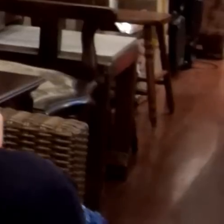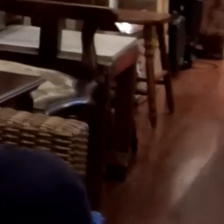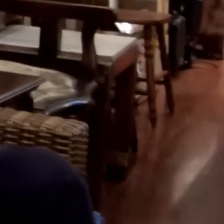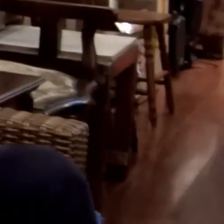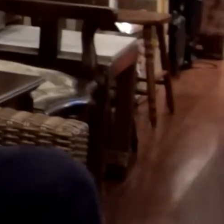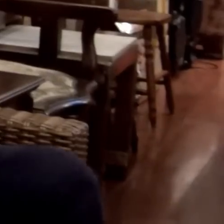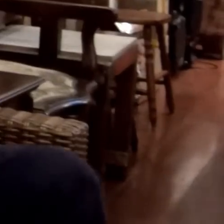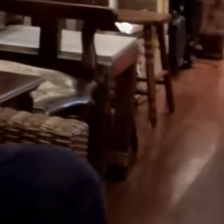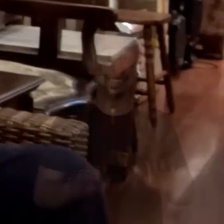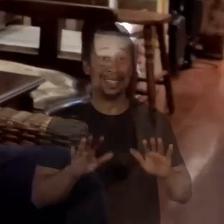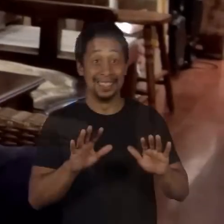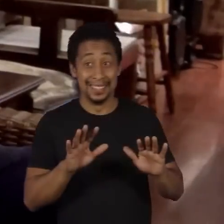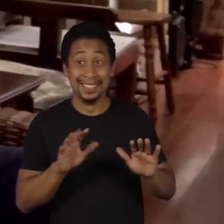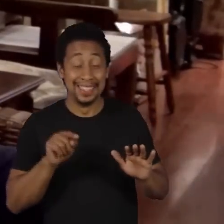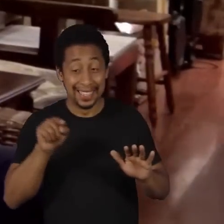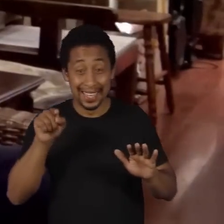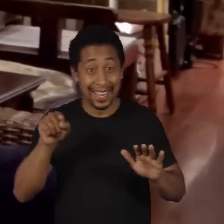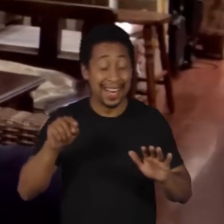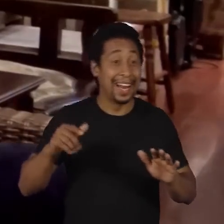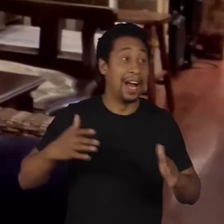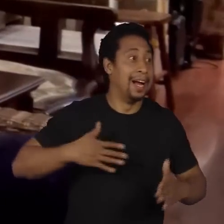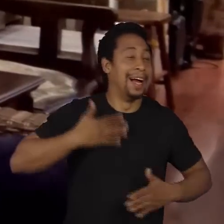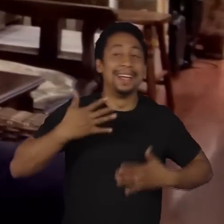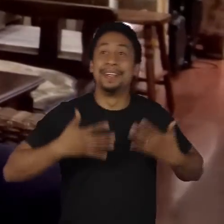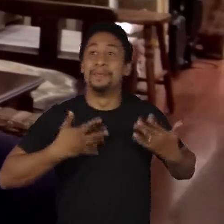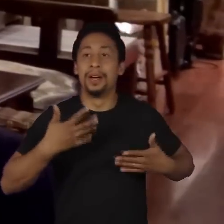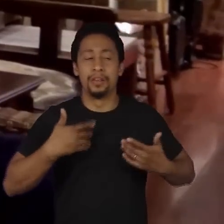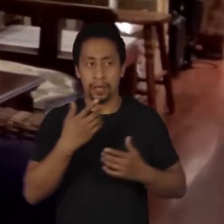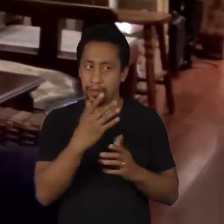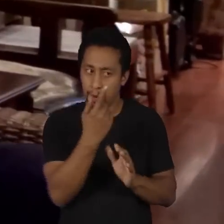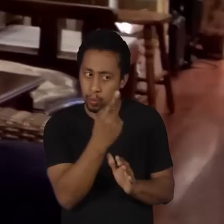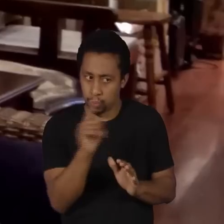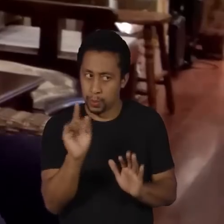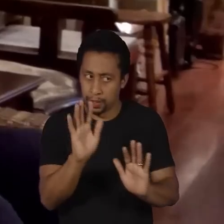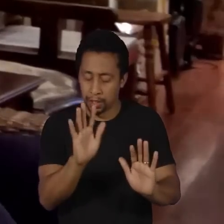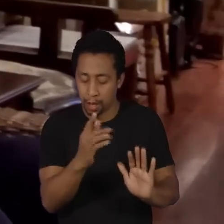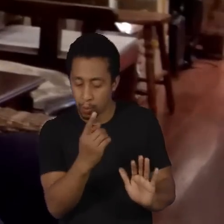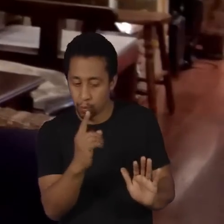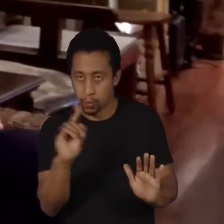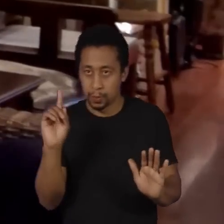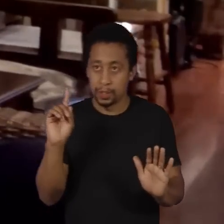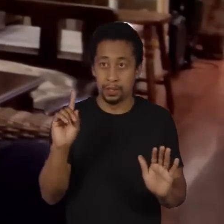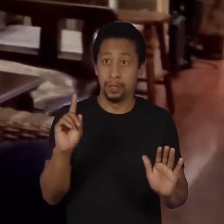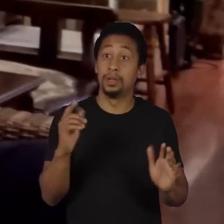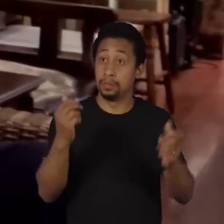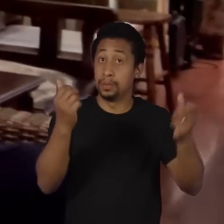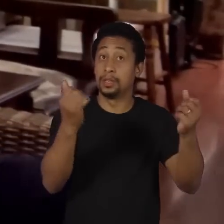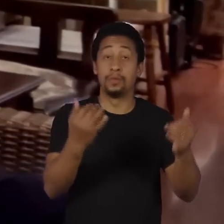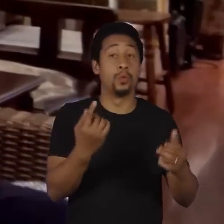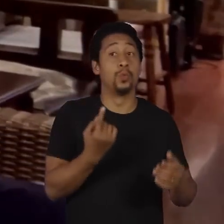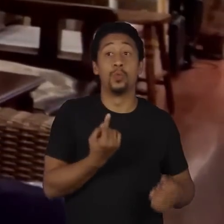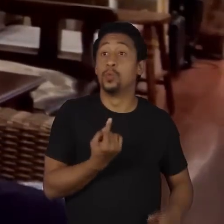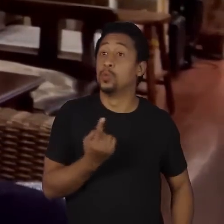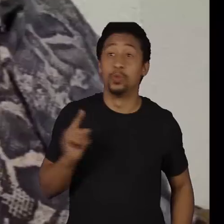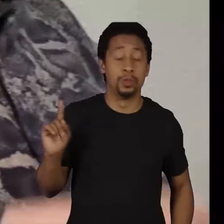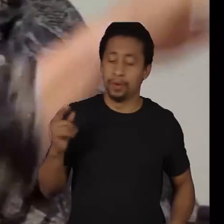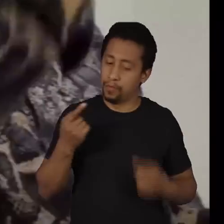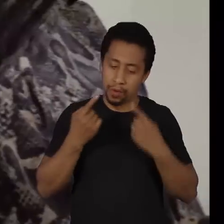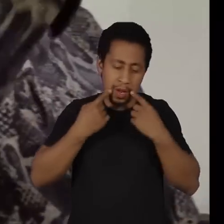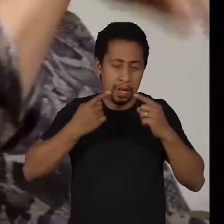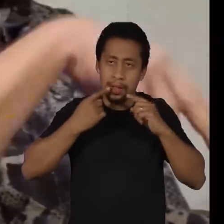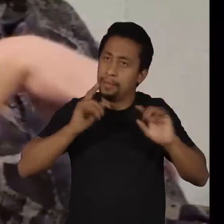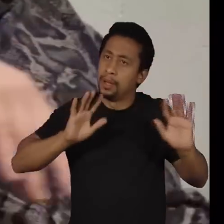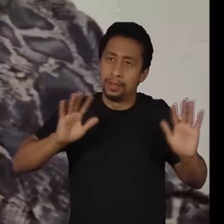E ela toda animada. Ela dizendo assim, é a última. É a última. Vamos, não tem nada que reclamar não.